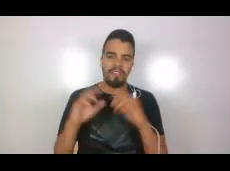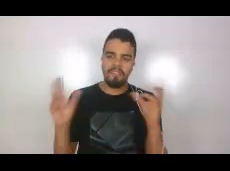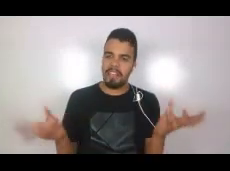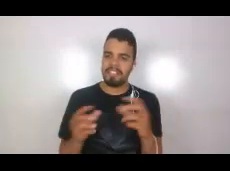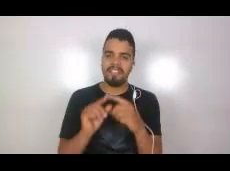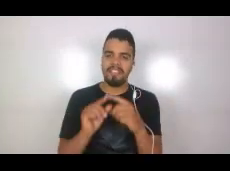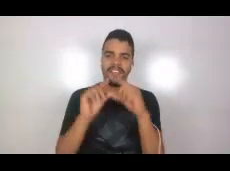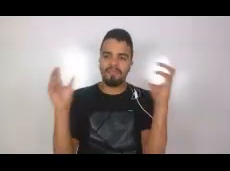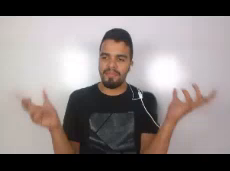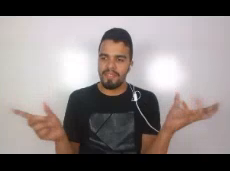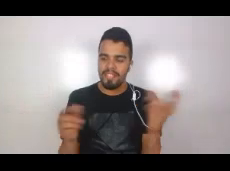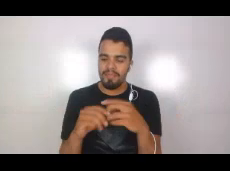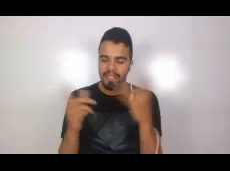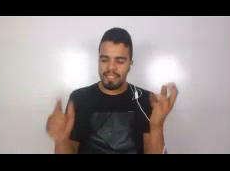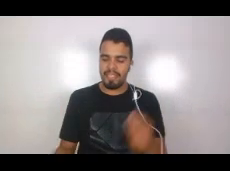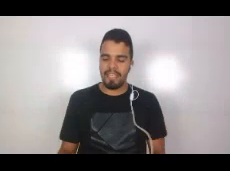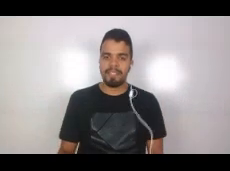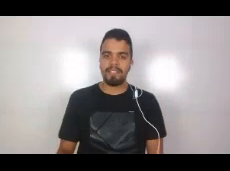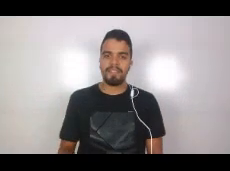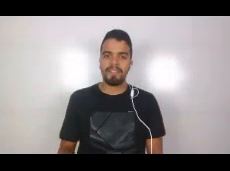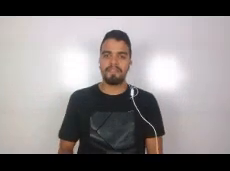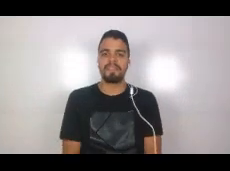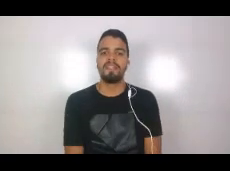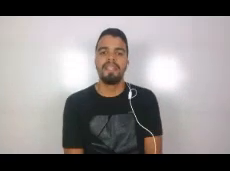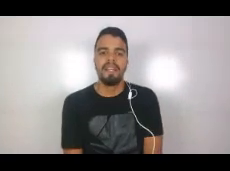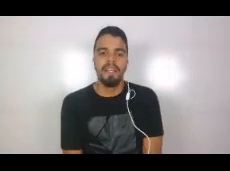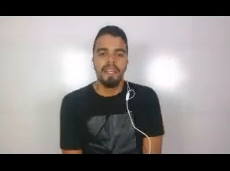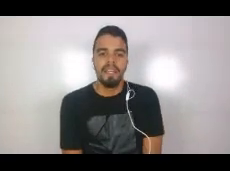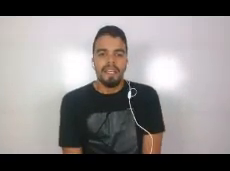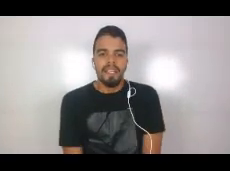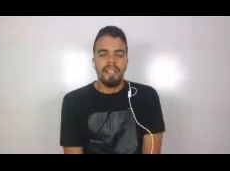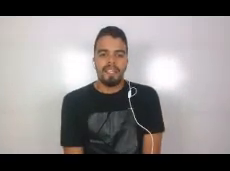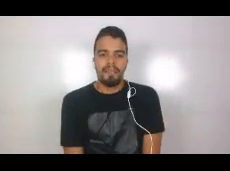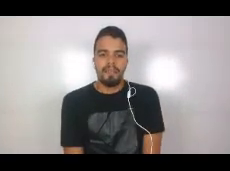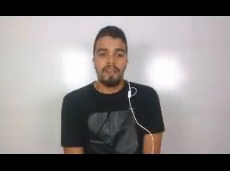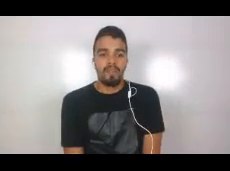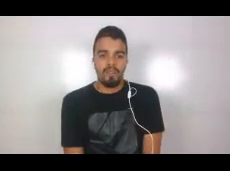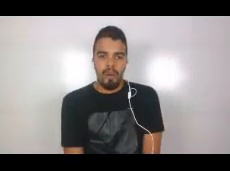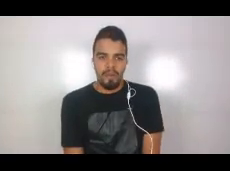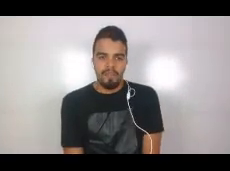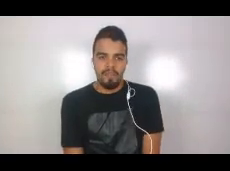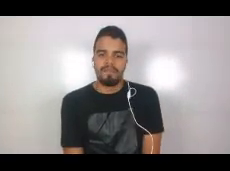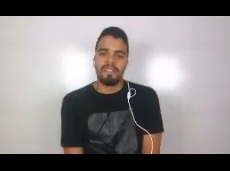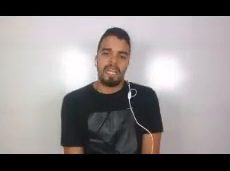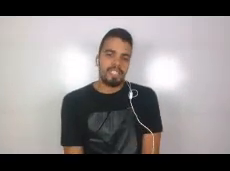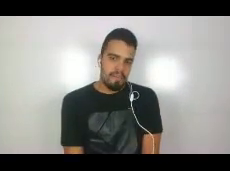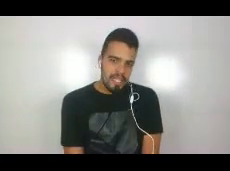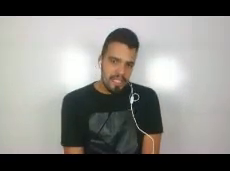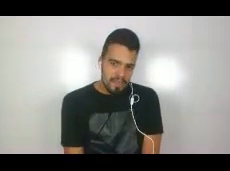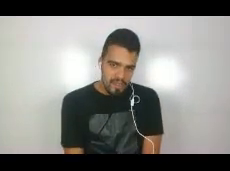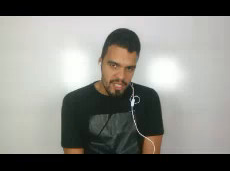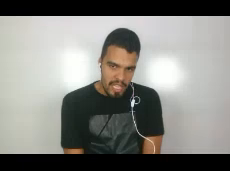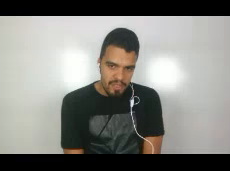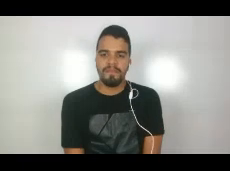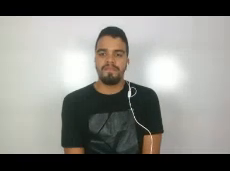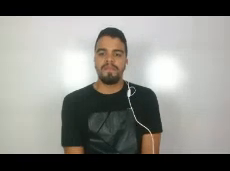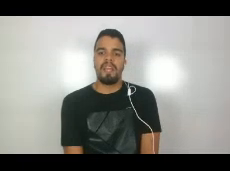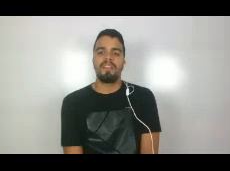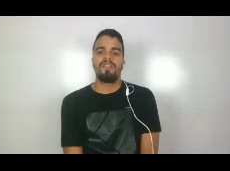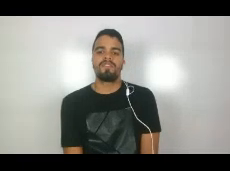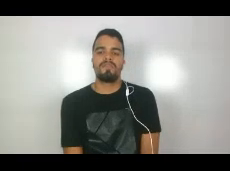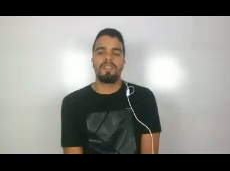em alguma frase, né, em alguma sentença específica. E também outro tópico desta mesma unidade